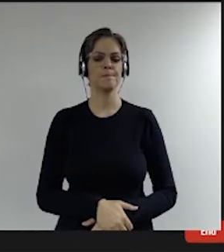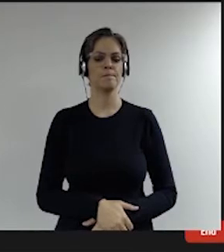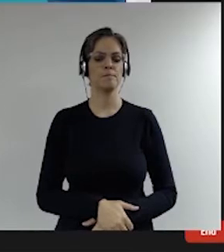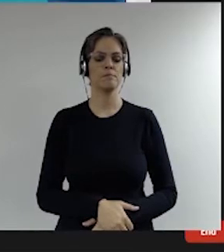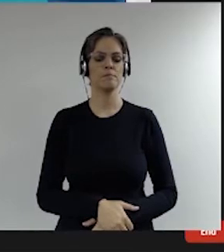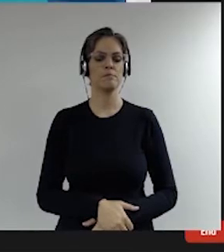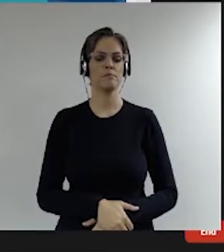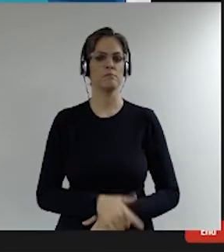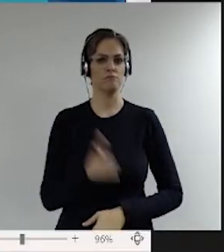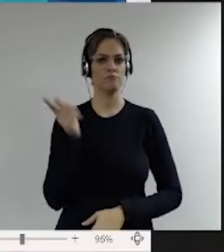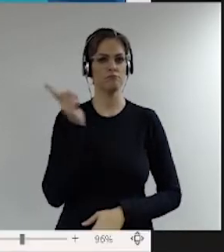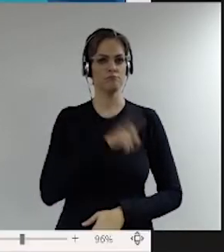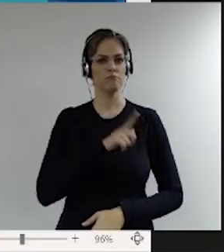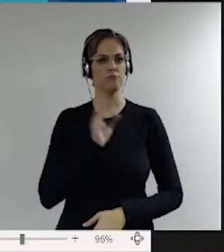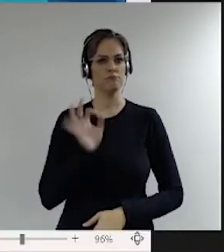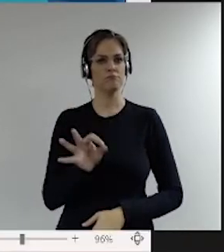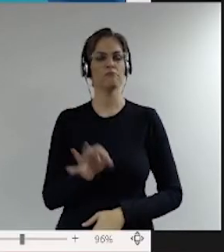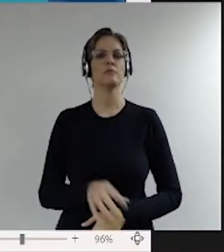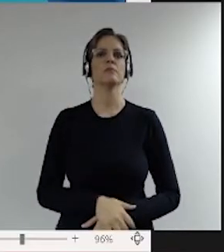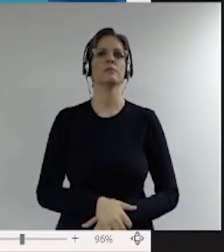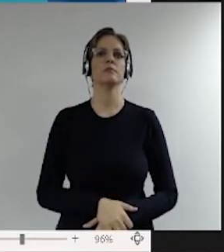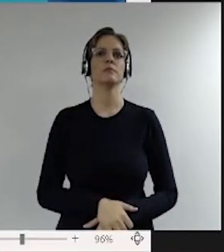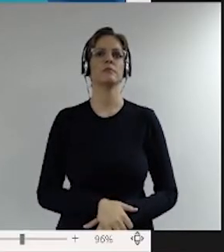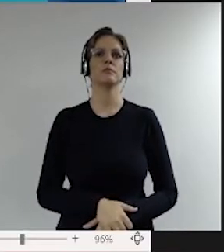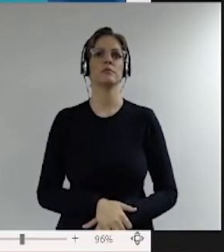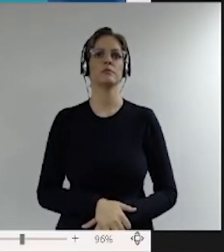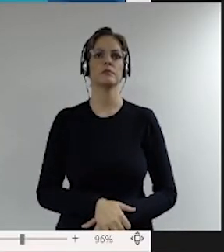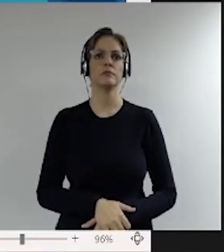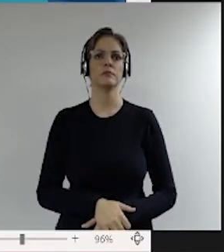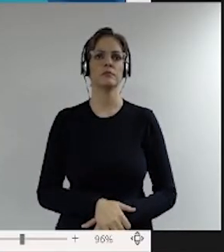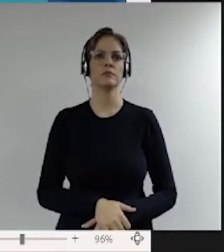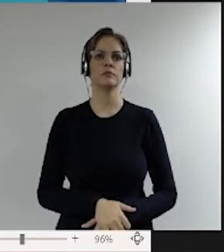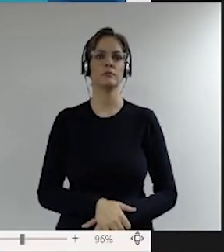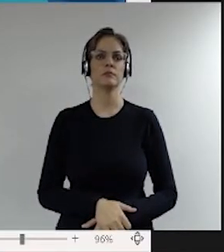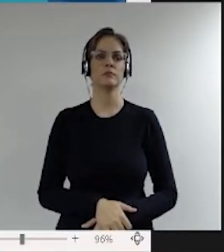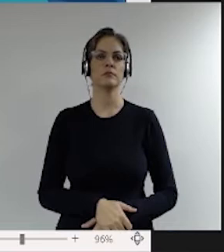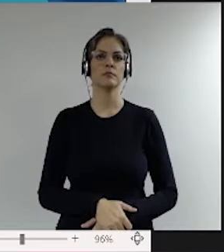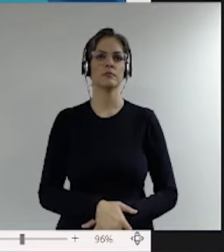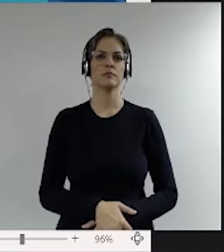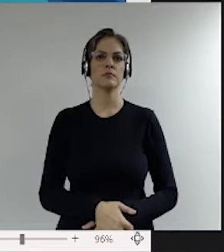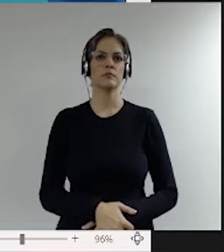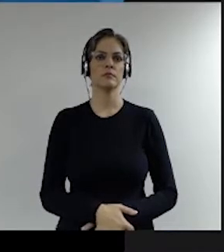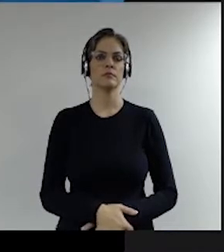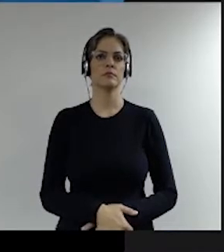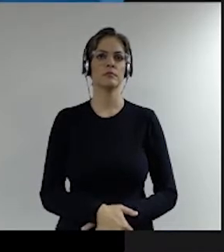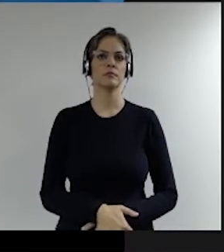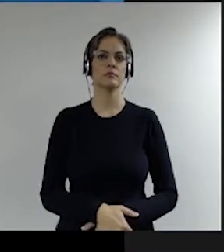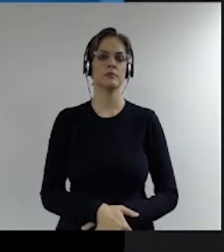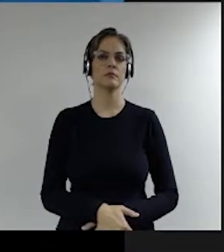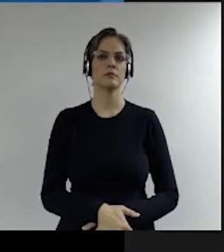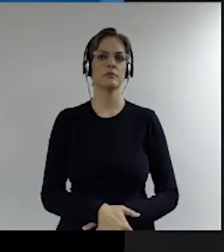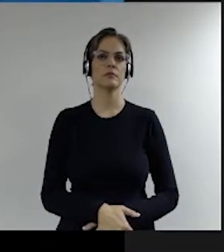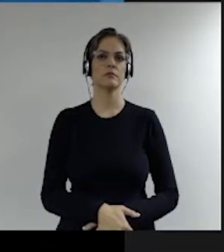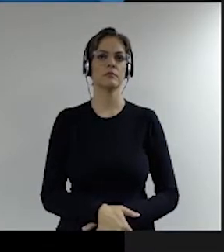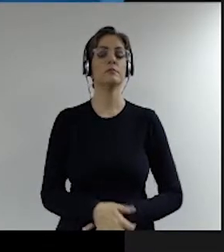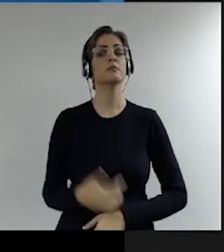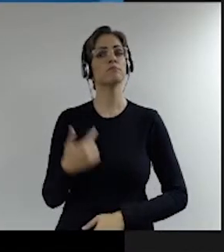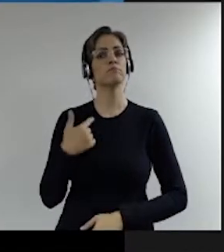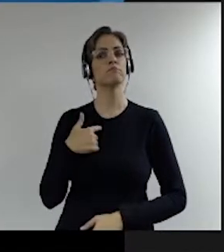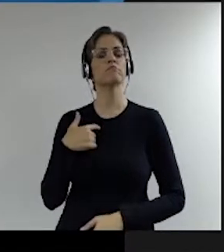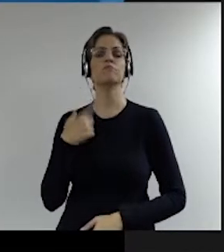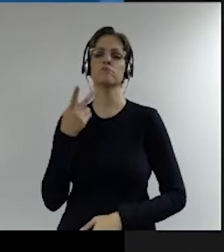Acho que agora eu consegui. E vou colocar aqui para a nossa discussão. Parte do que eu trouxe